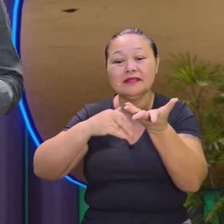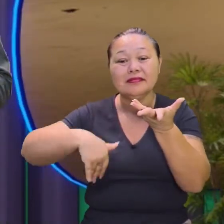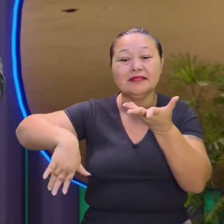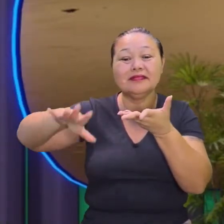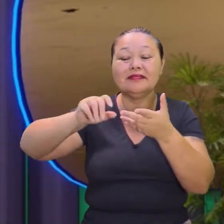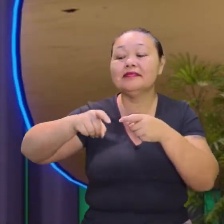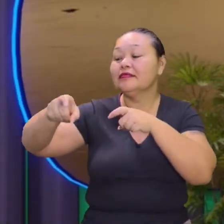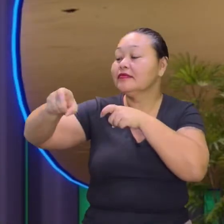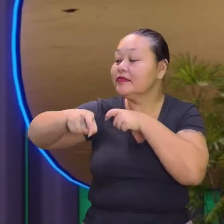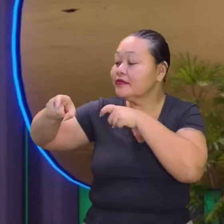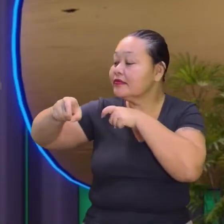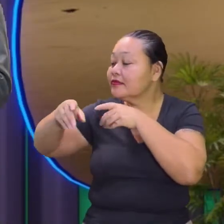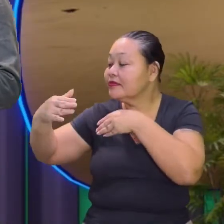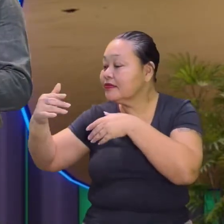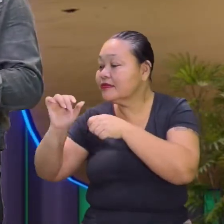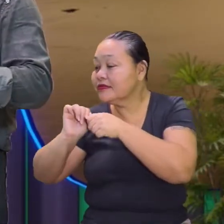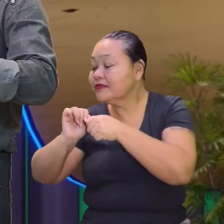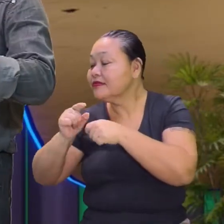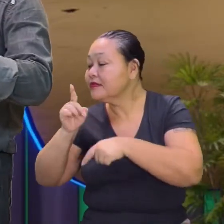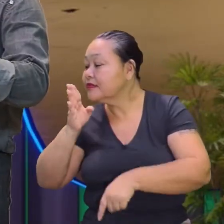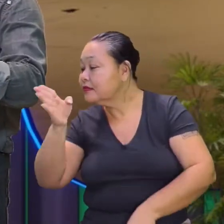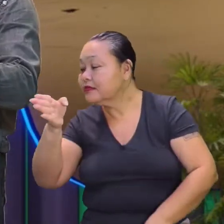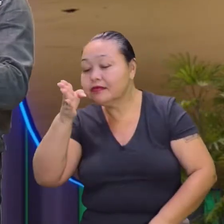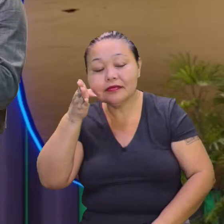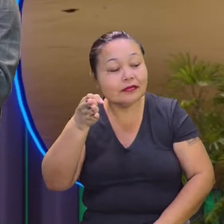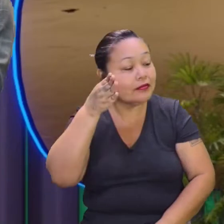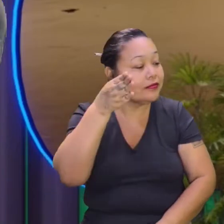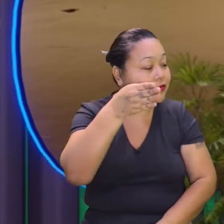gente ia em sítio em sítio. E aí,